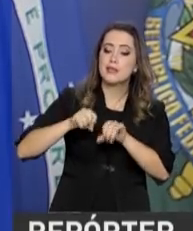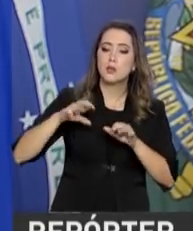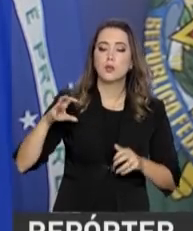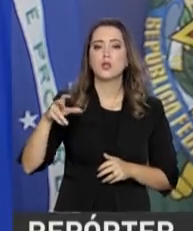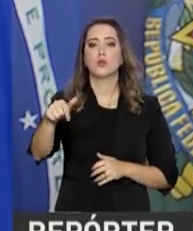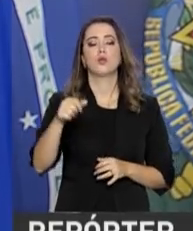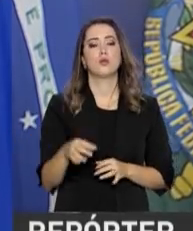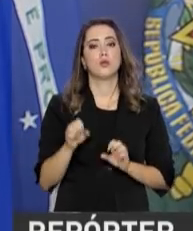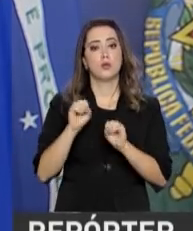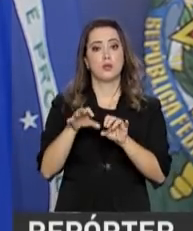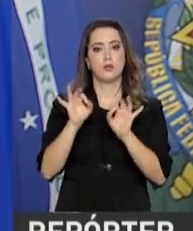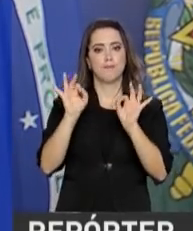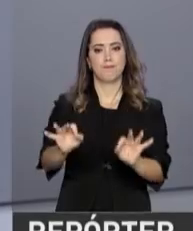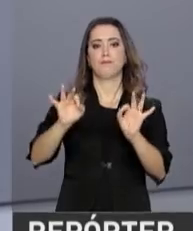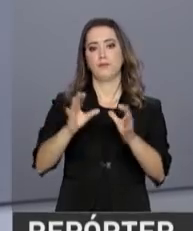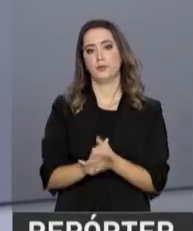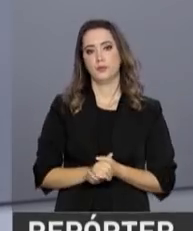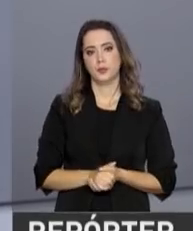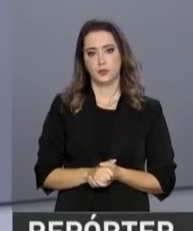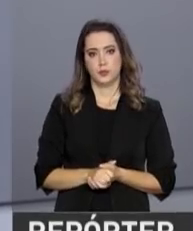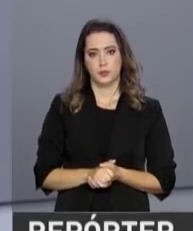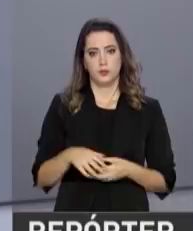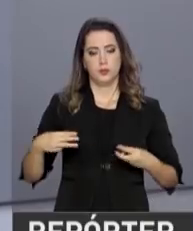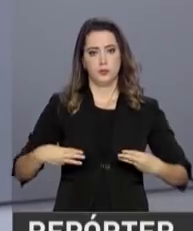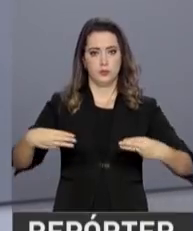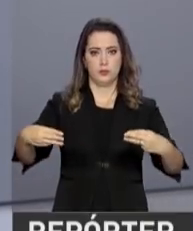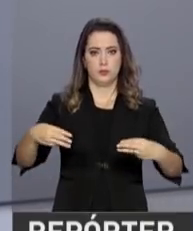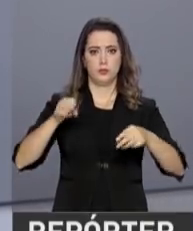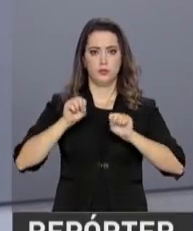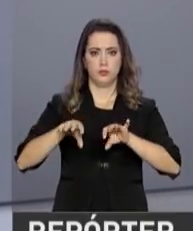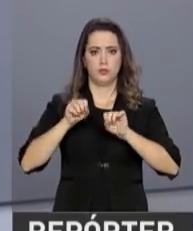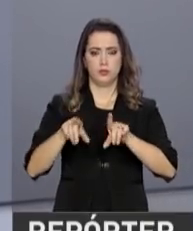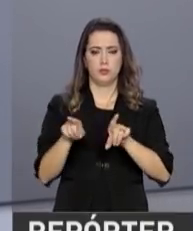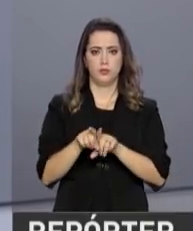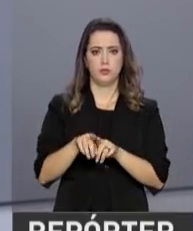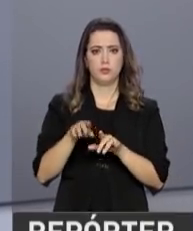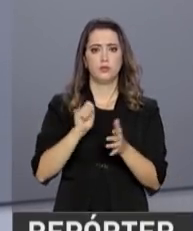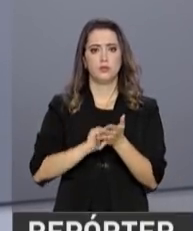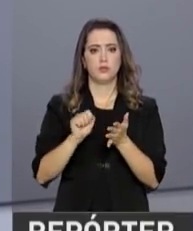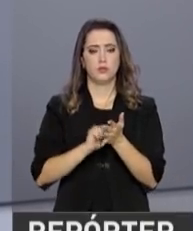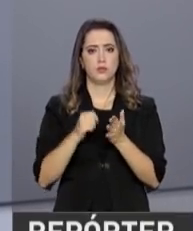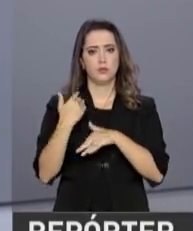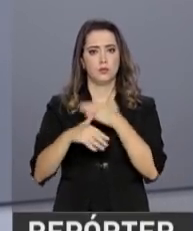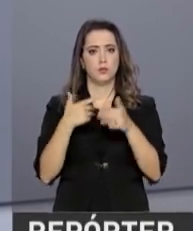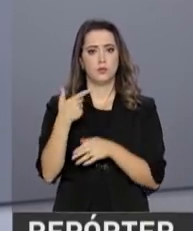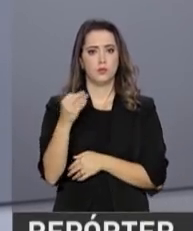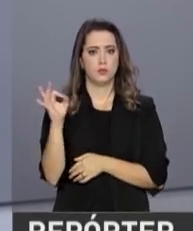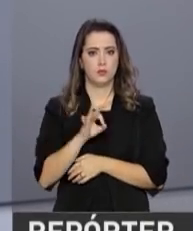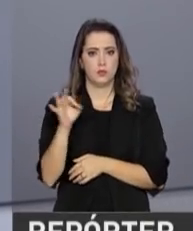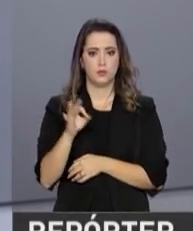e educação de qualidade. O ministro da Educação, Mendonça Filho, também anunciou aumento